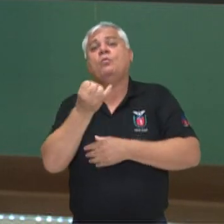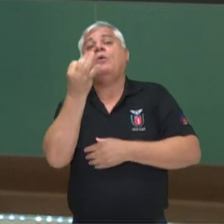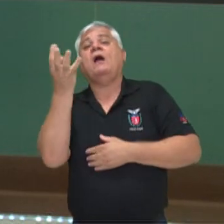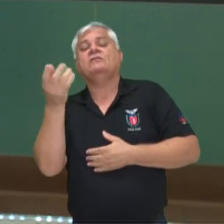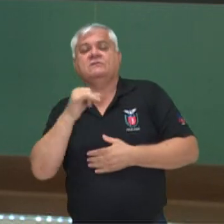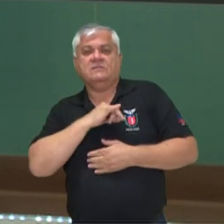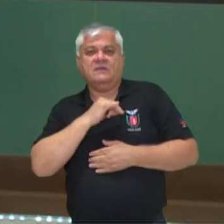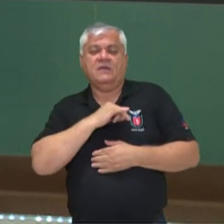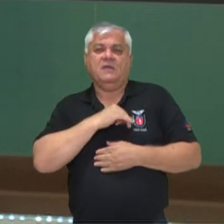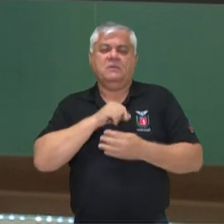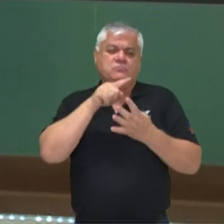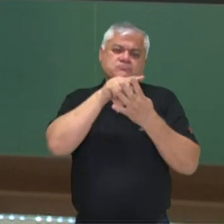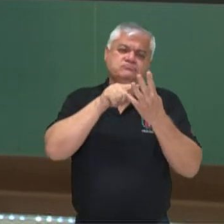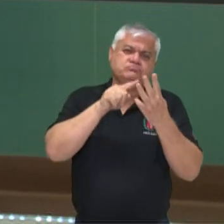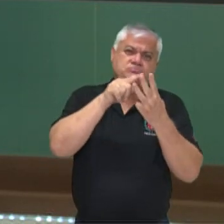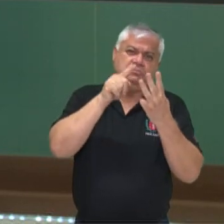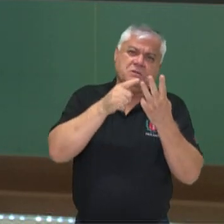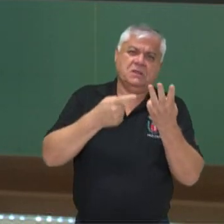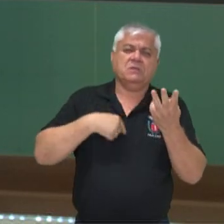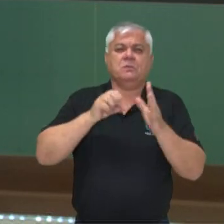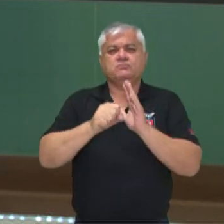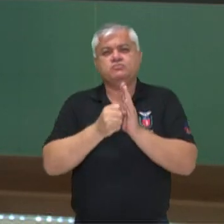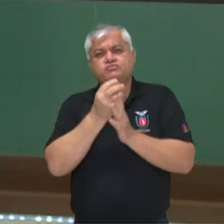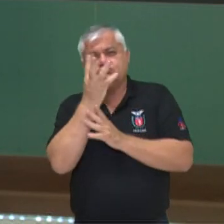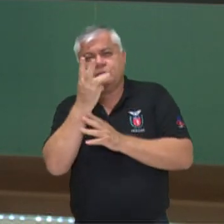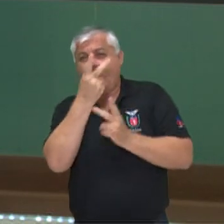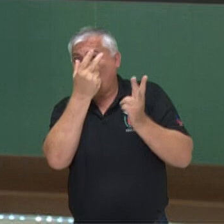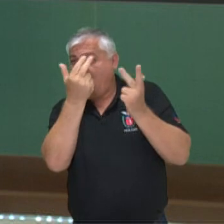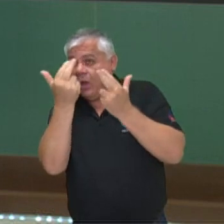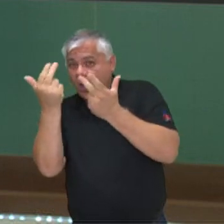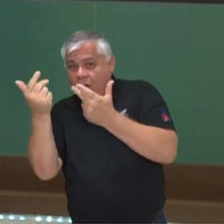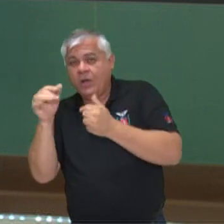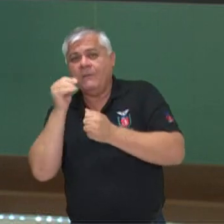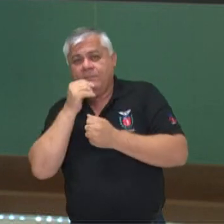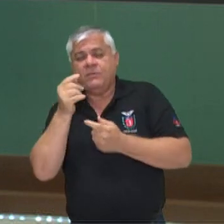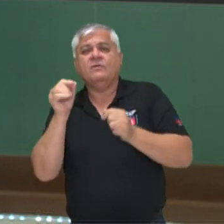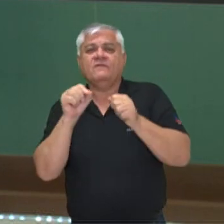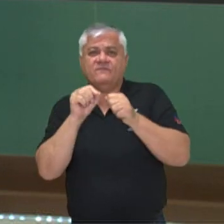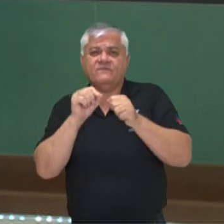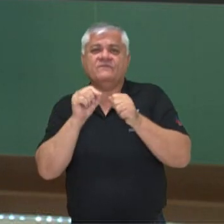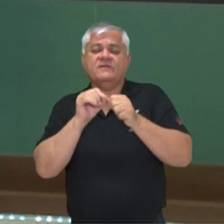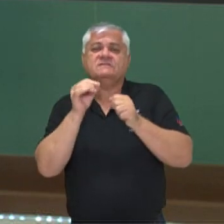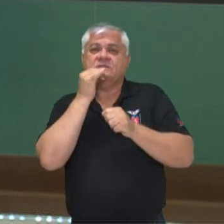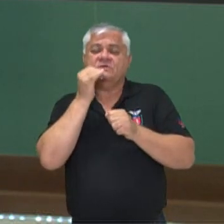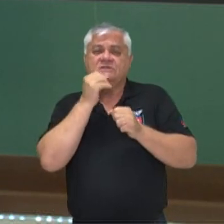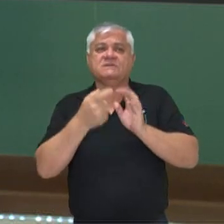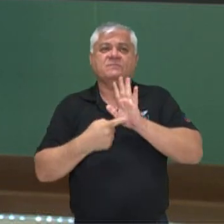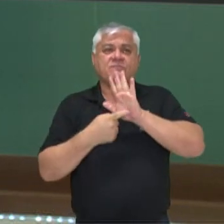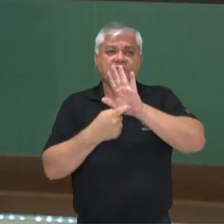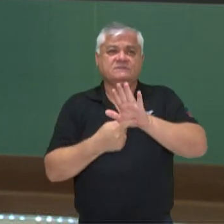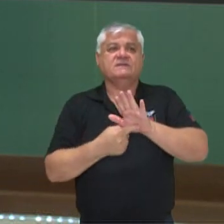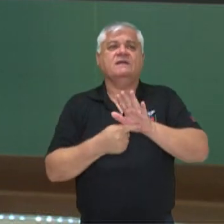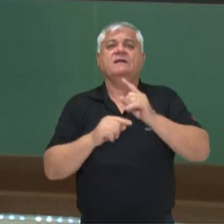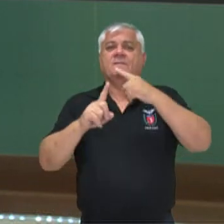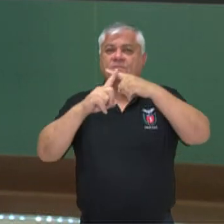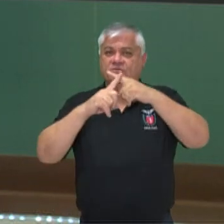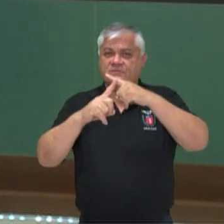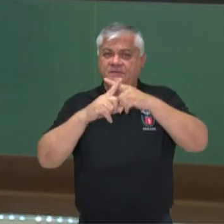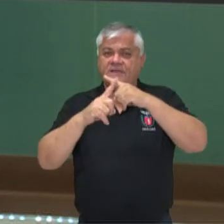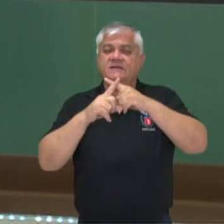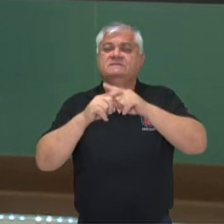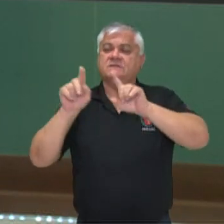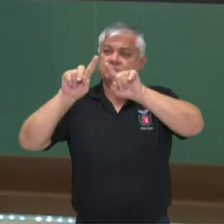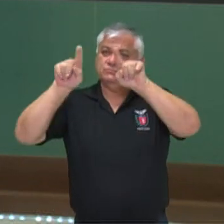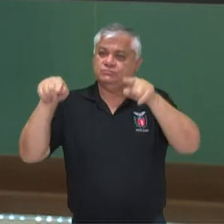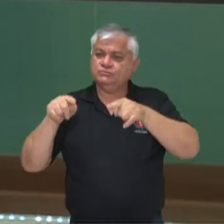Se tiver um fator que seja comum a todas as parcelas, você pode colocar na frente em evidência, multiplicação, dentro